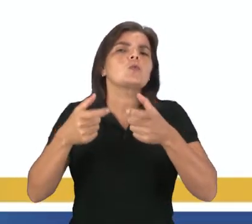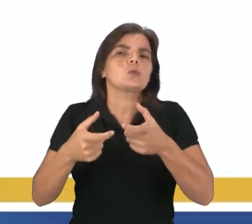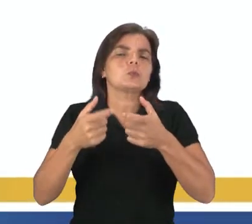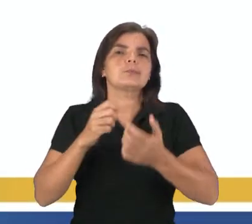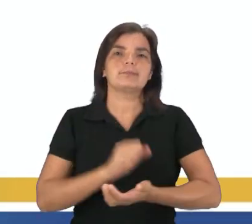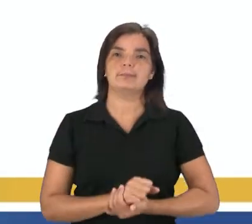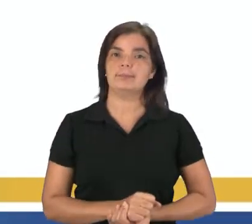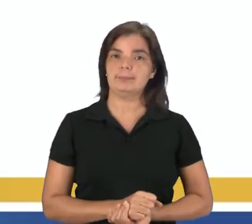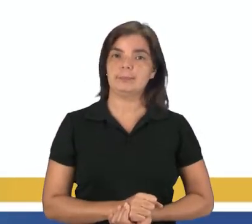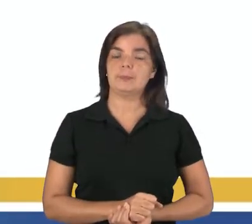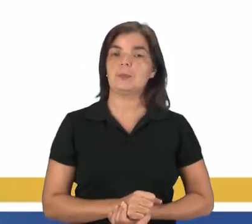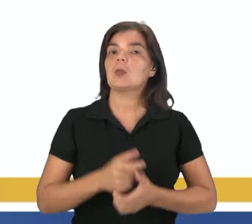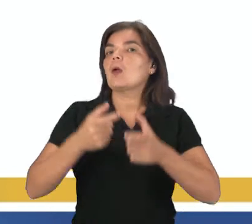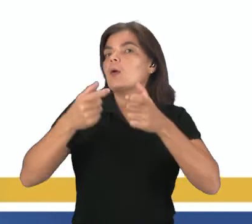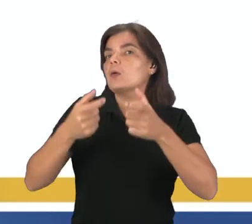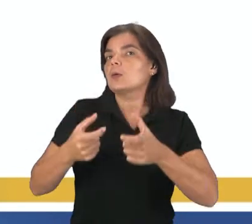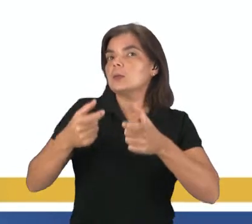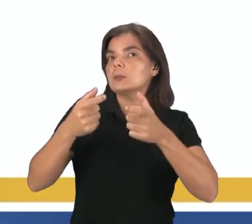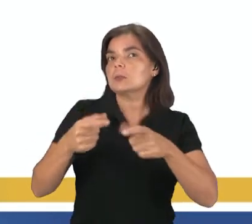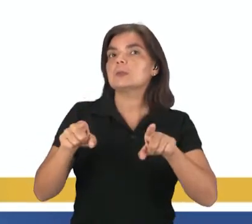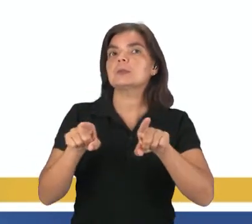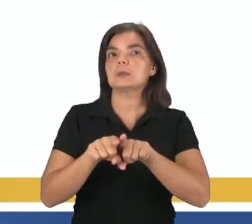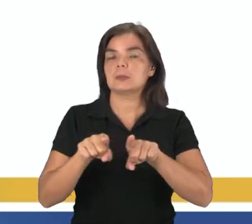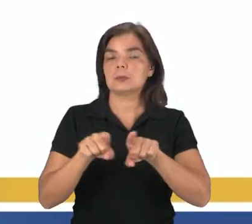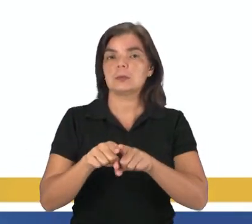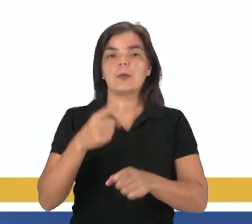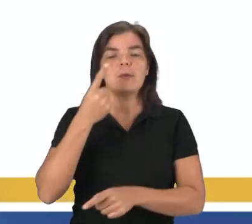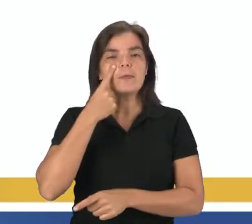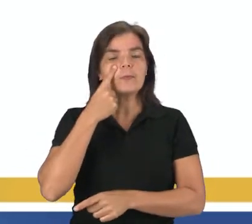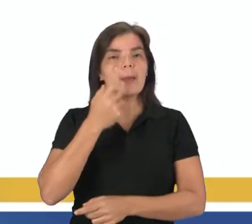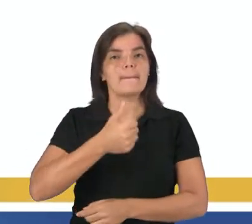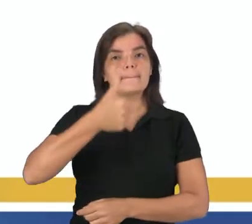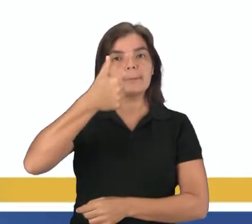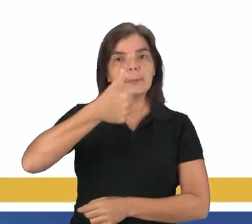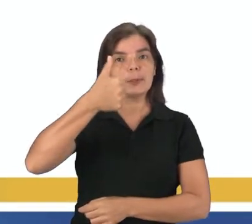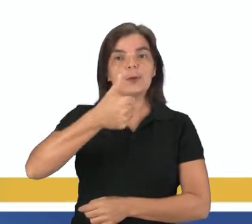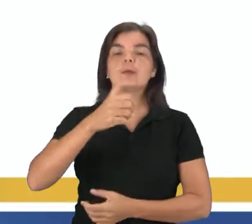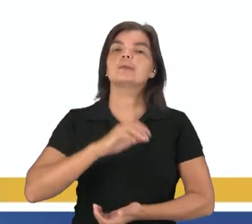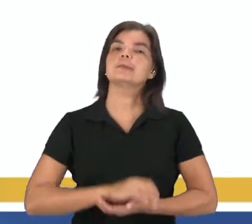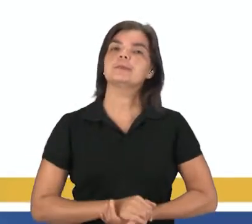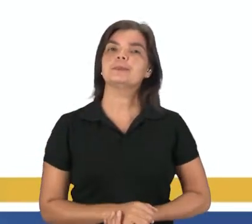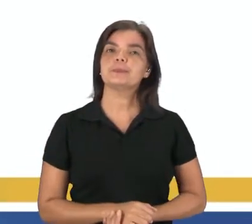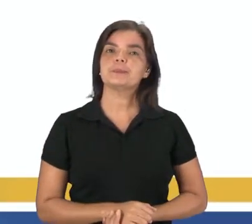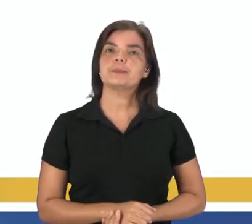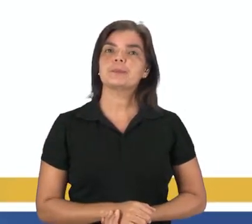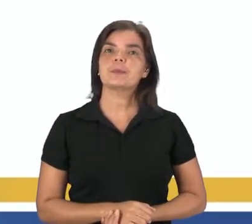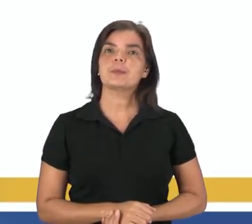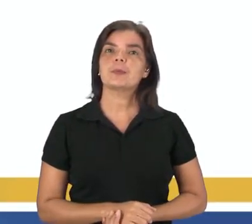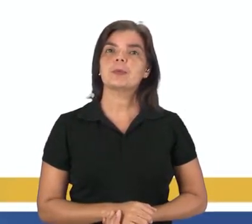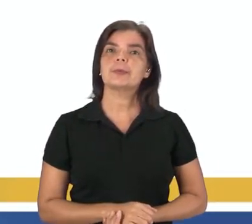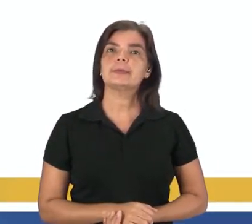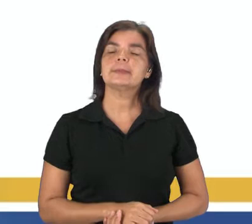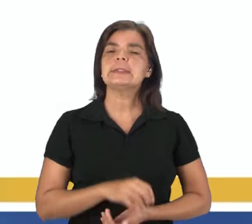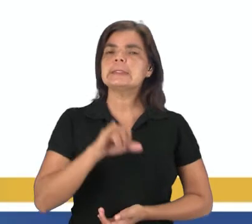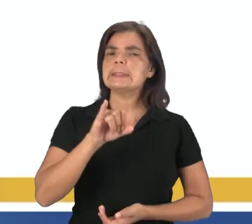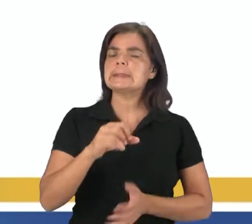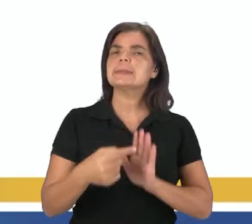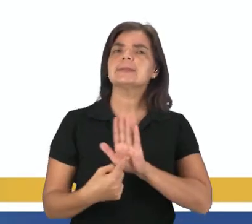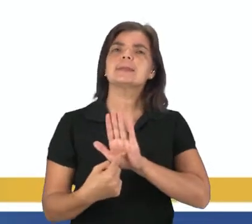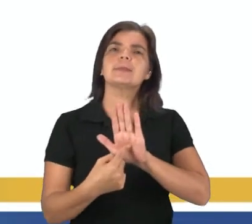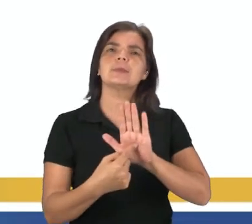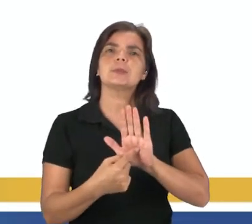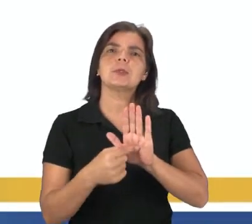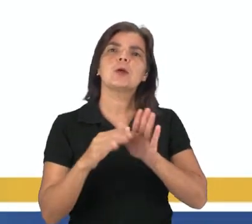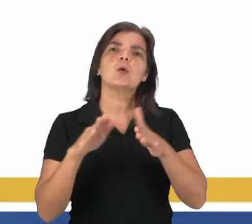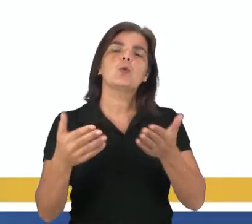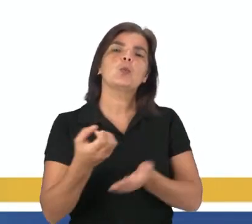ele está ocupando? Ele está ocupando aí, vamos localizar, primeira ordem. Se